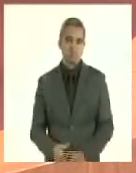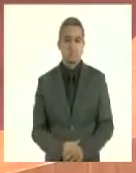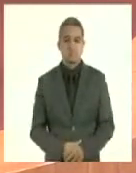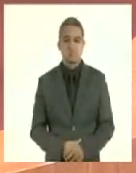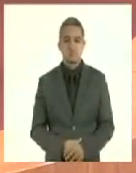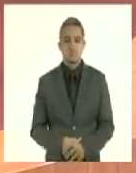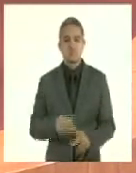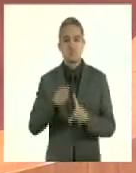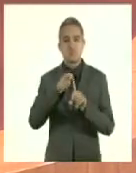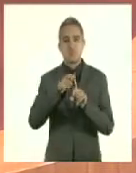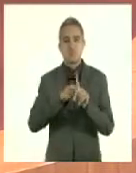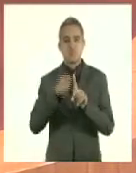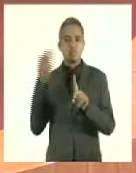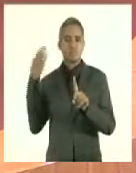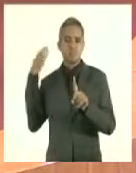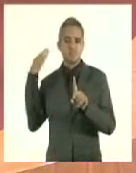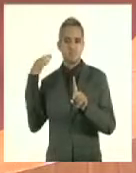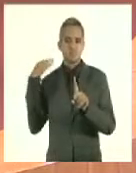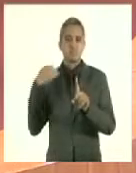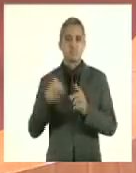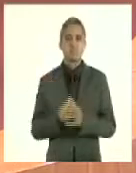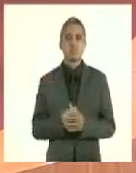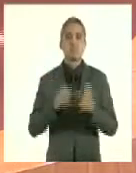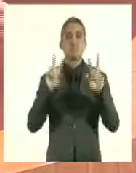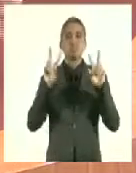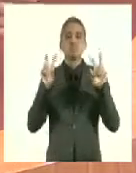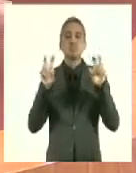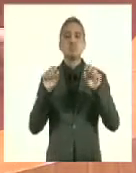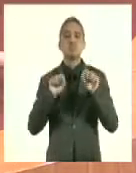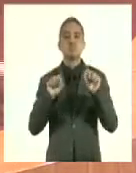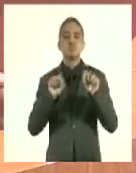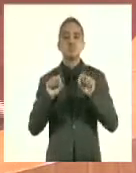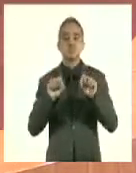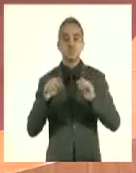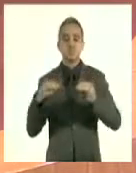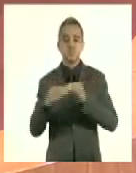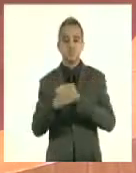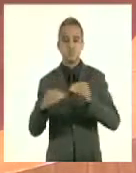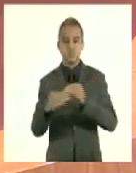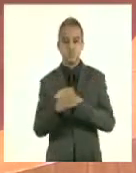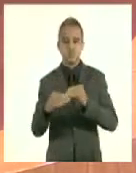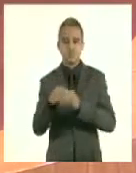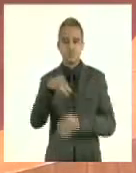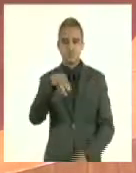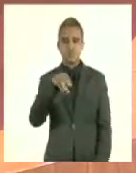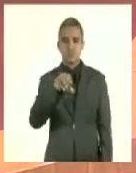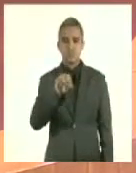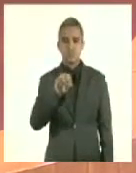de mês atrás sobre a mobilidade urbana nesta cidade?